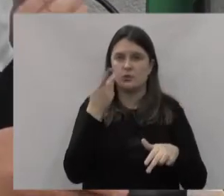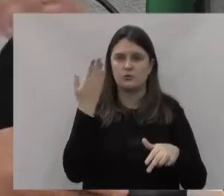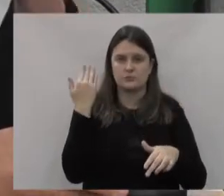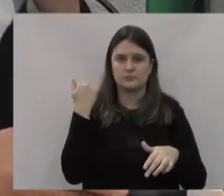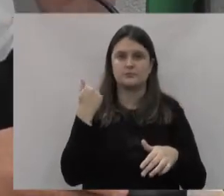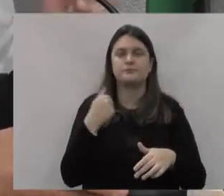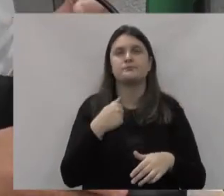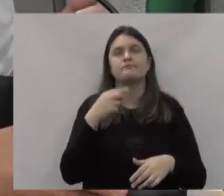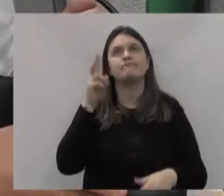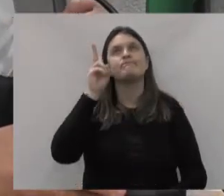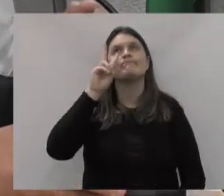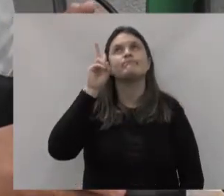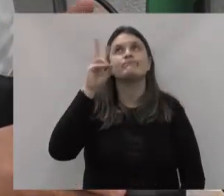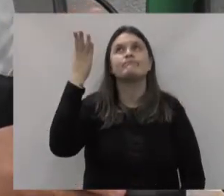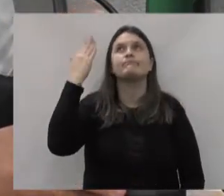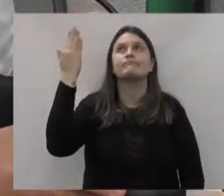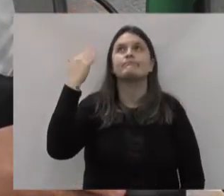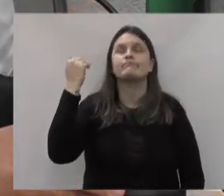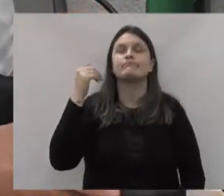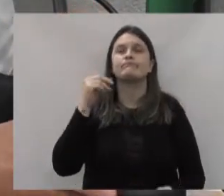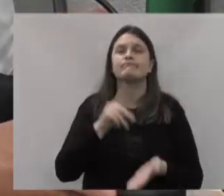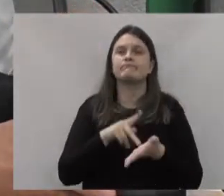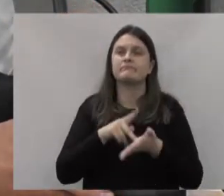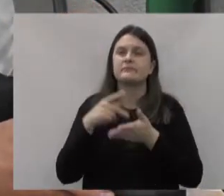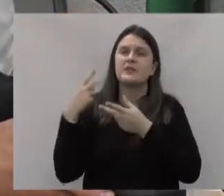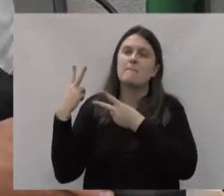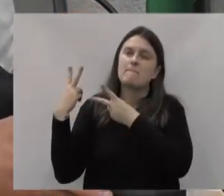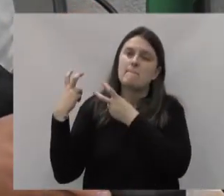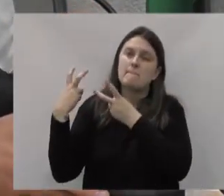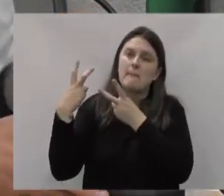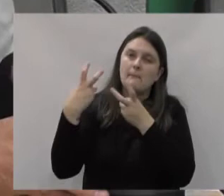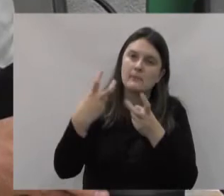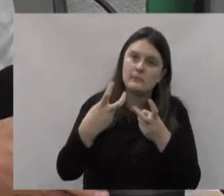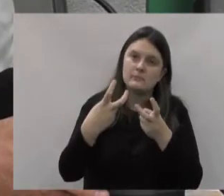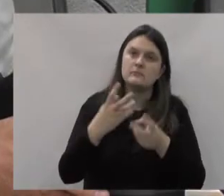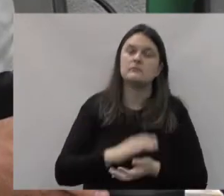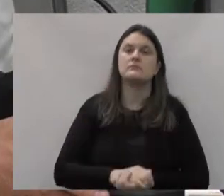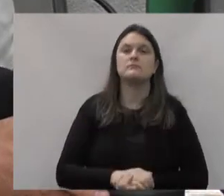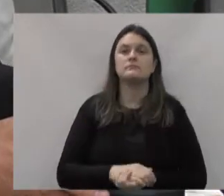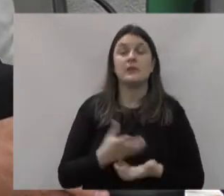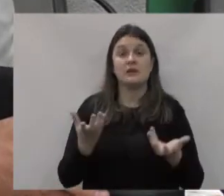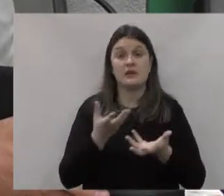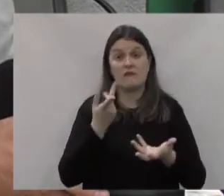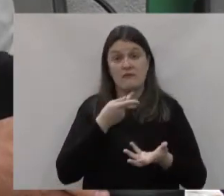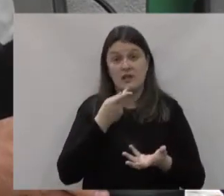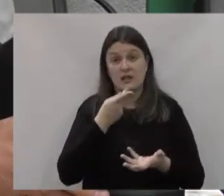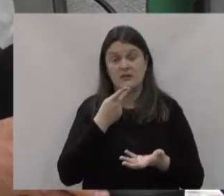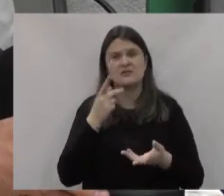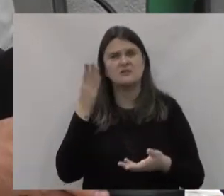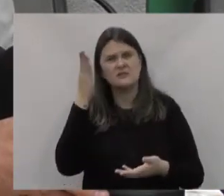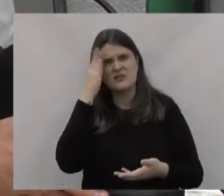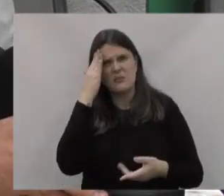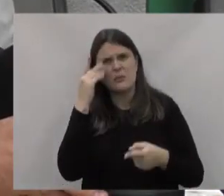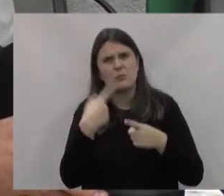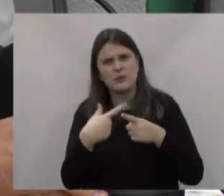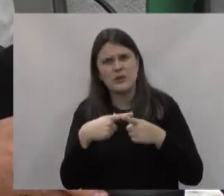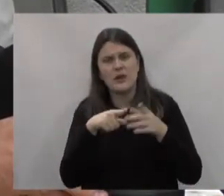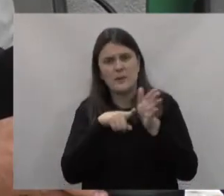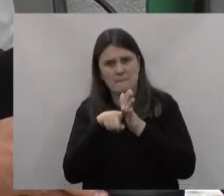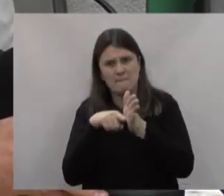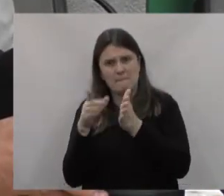e nos remonta a realmente fazer uma análise de tudo isso. E eu queria dizer assim, que sabe por que essa estatística